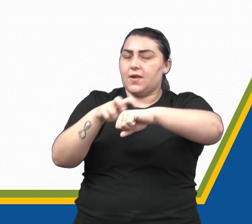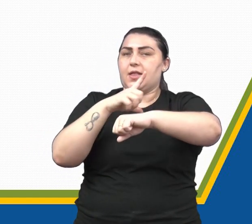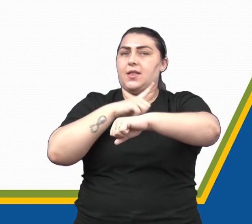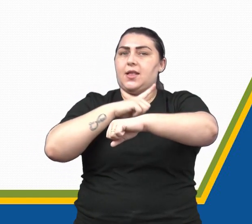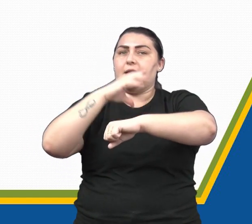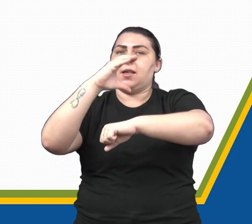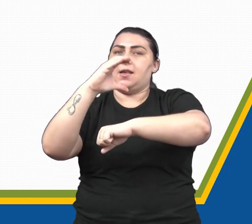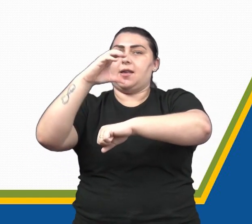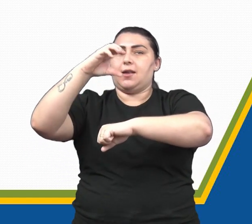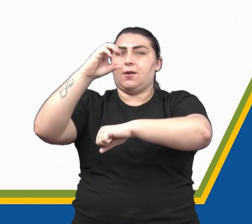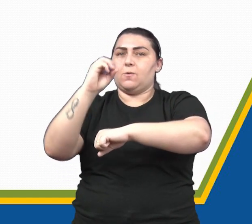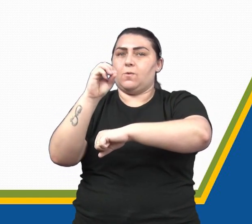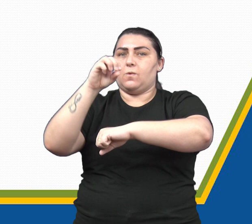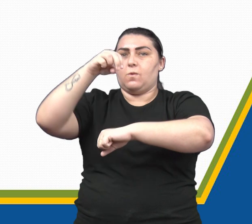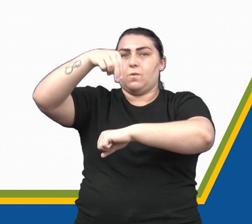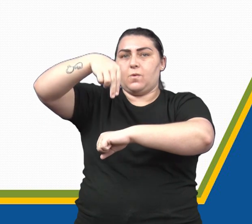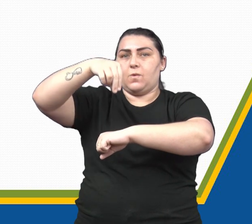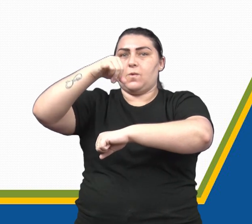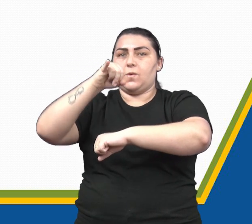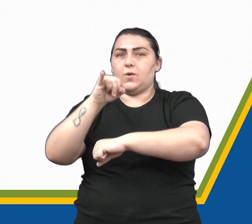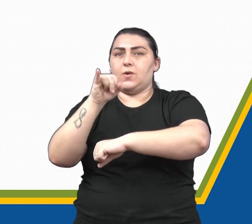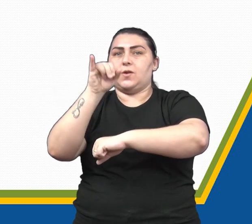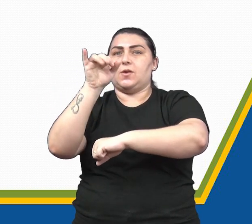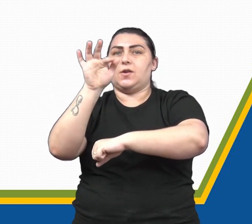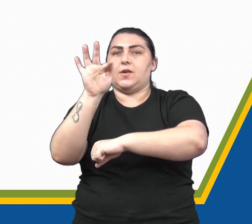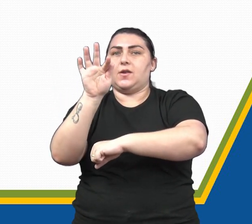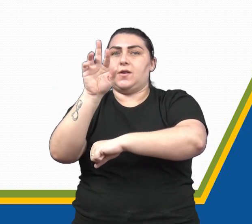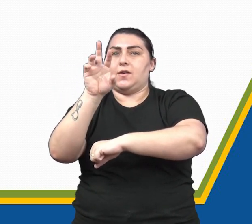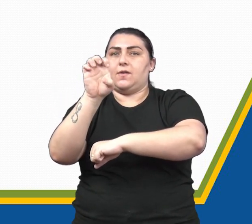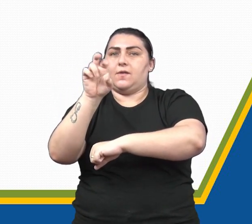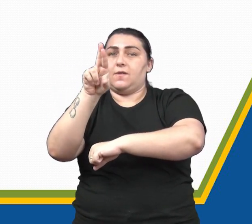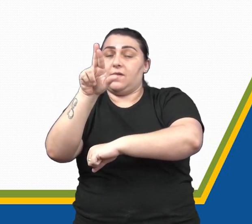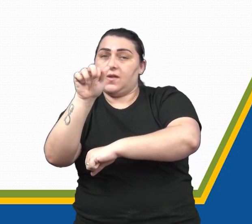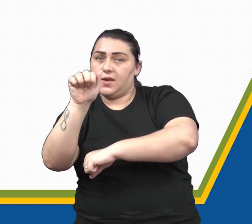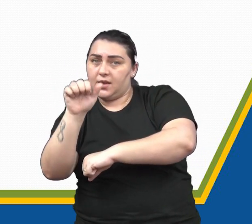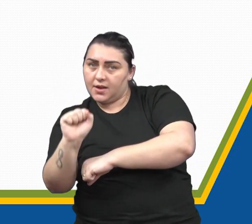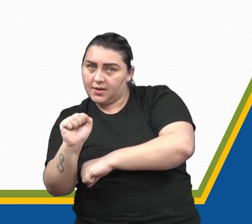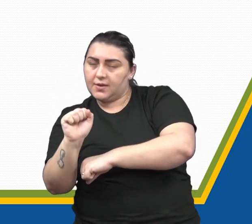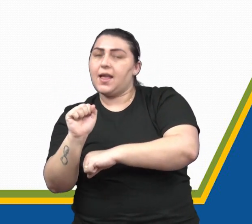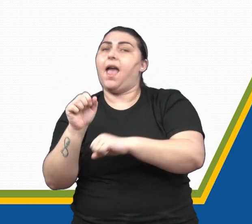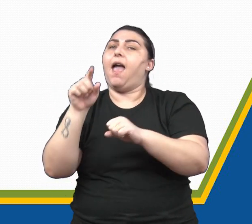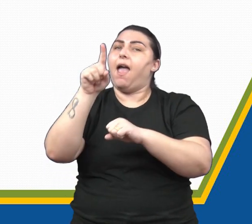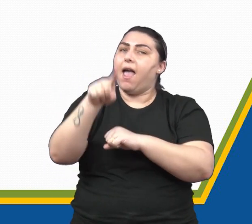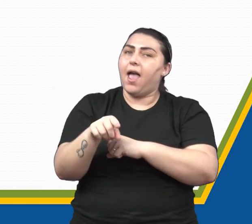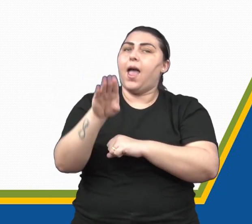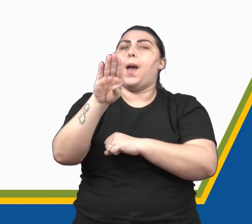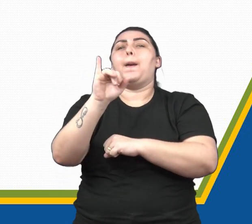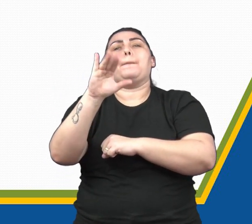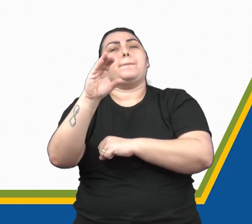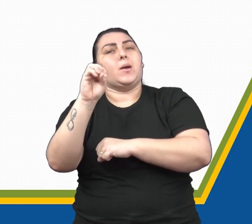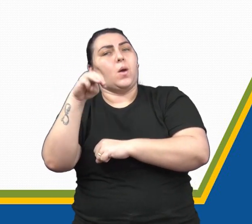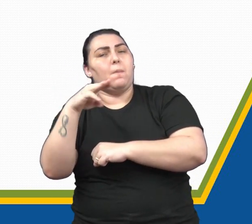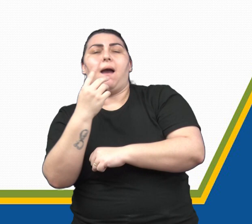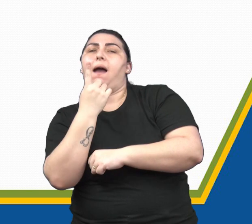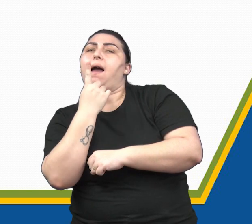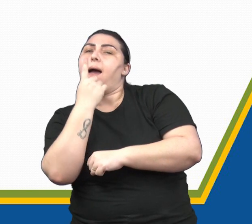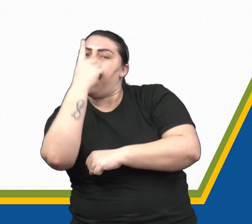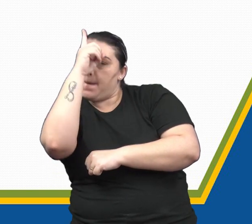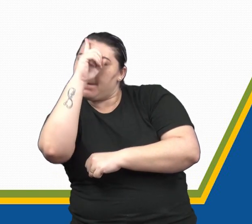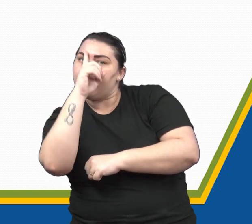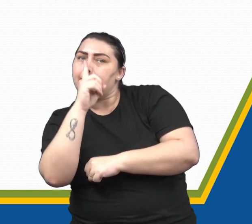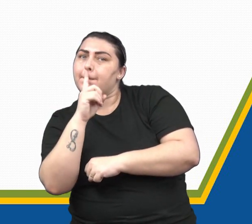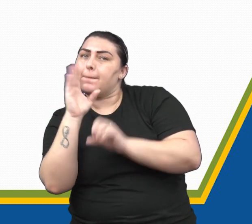ou taiga, é o mesmo significado para esse tipo de bioma, tá? Essa parte mais amarelada, um amarelo claro, vai